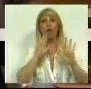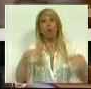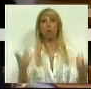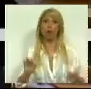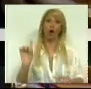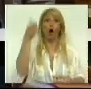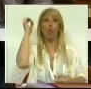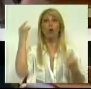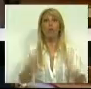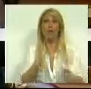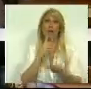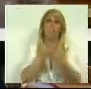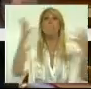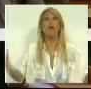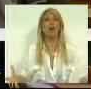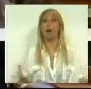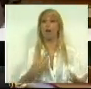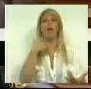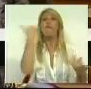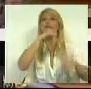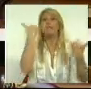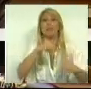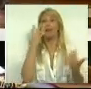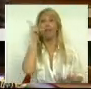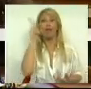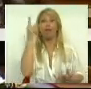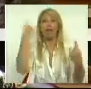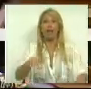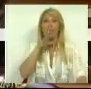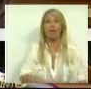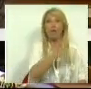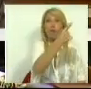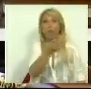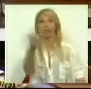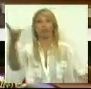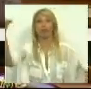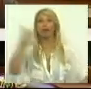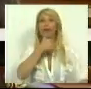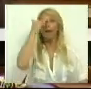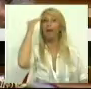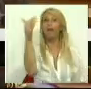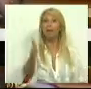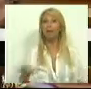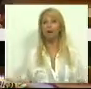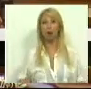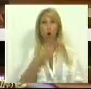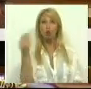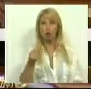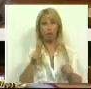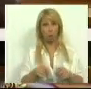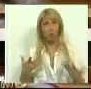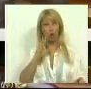talvez uma das maiores felicidades da sua vida, que é ter um filho ou mais filhos, ou os filhos que entenderem. As pessoas hoje, jovens